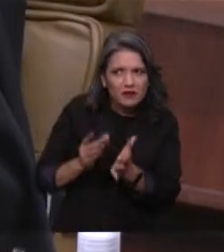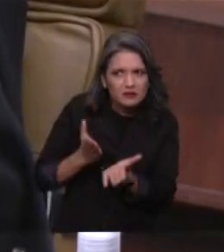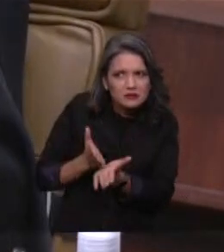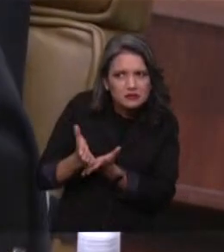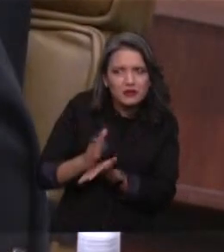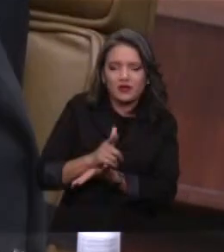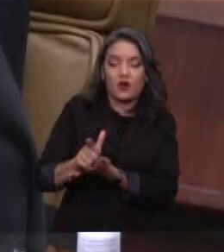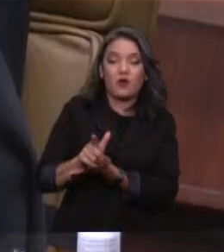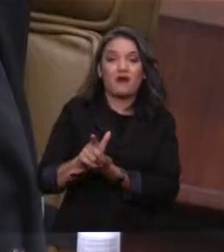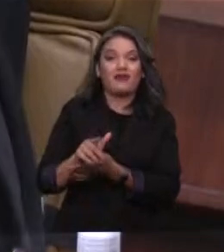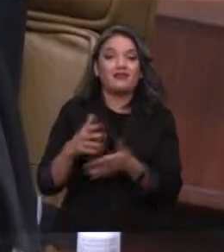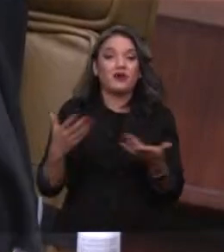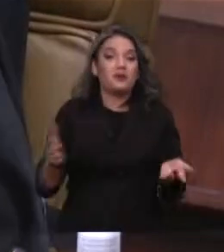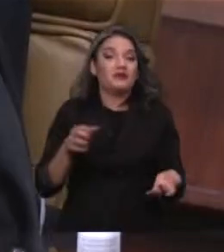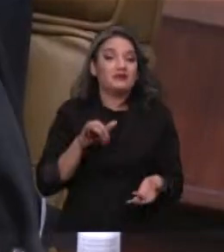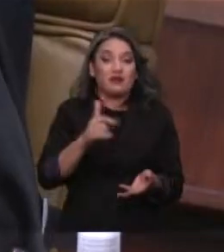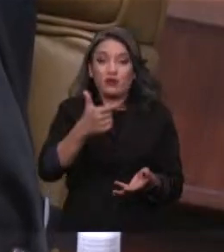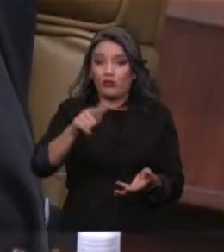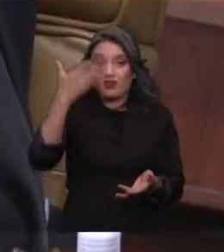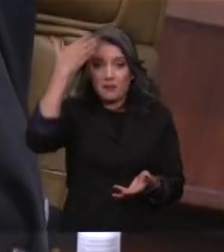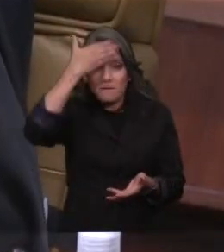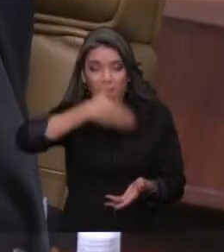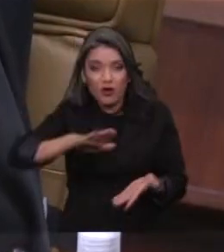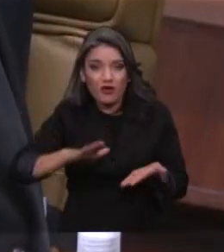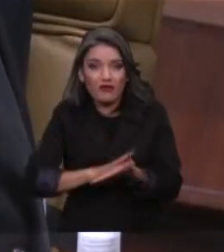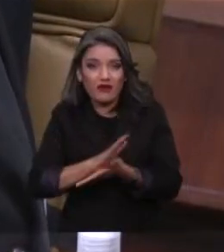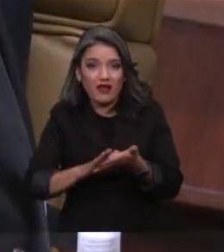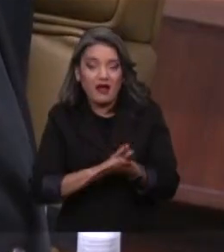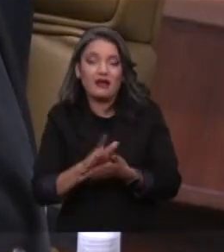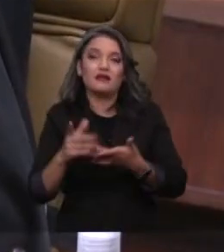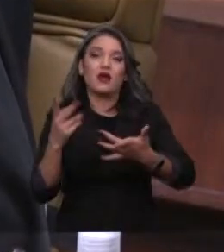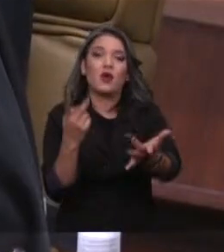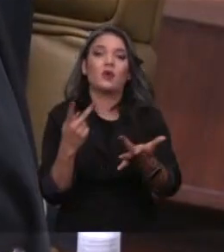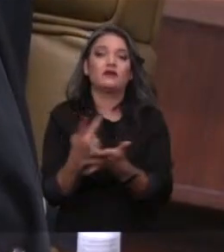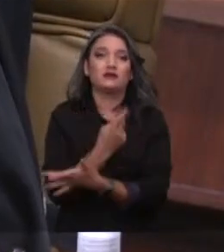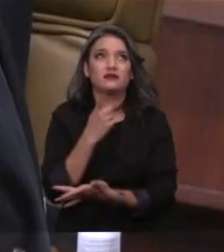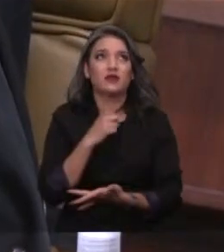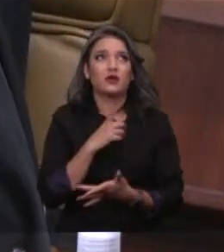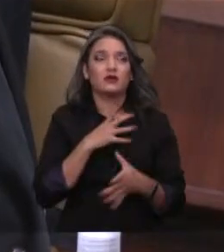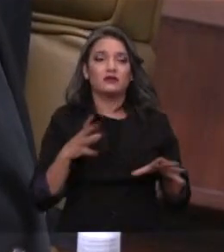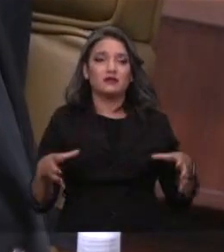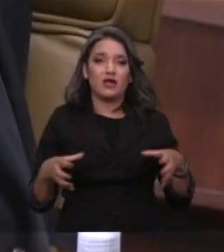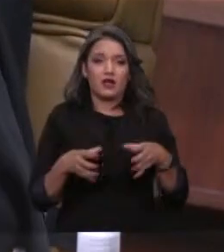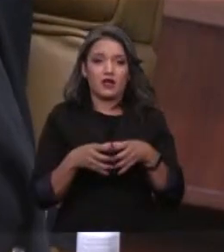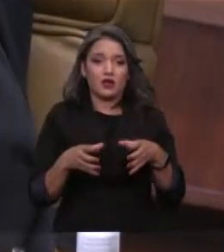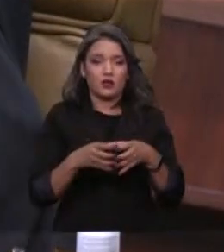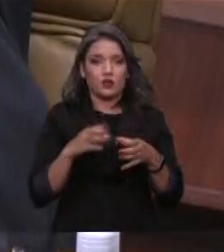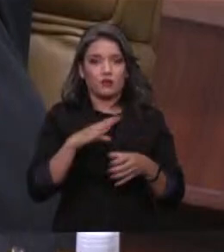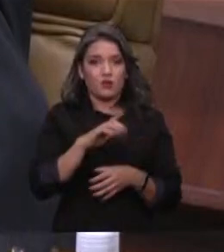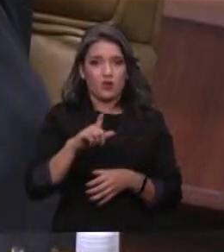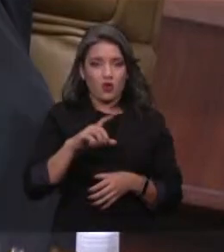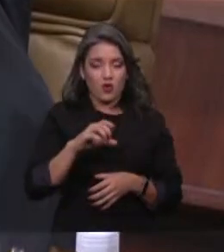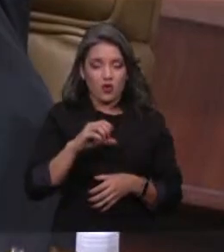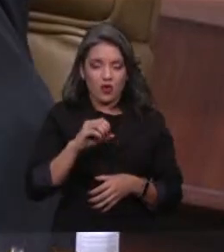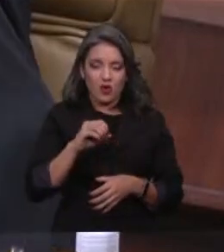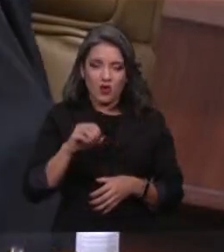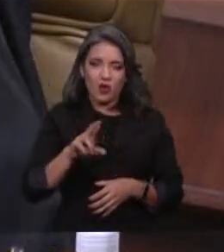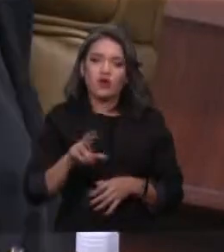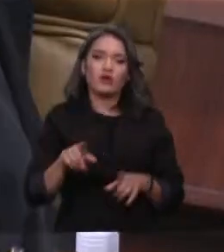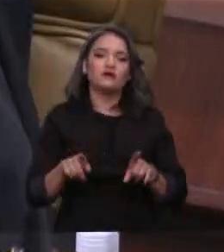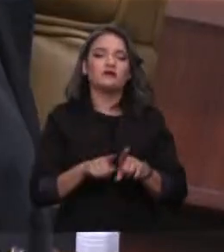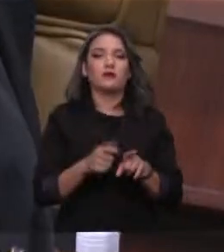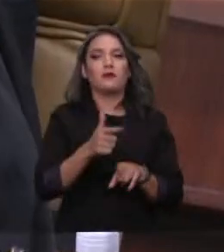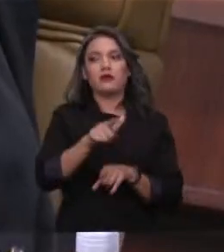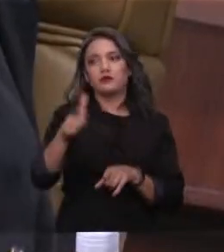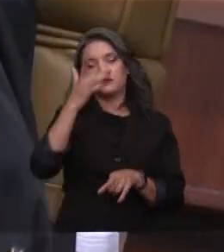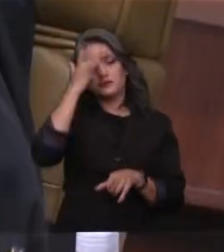Sem a comprovação dessa estabilidade e permanência entre o grupo político de Fernando Collor e os integrantes dos